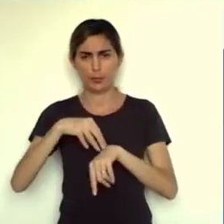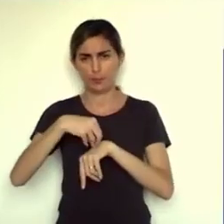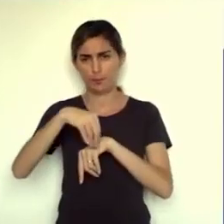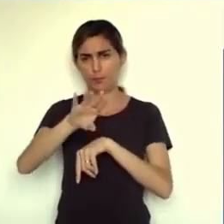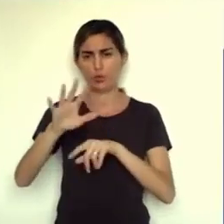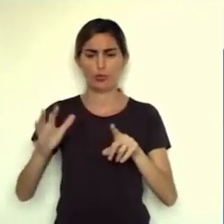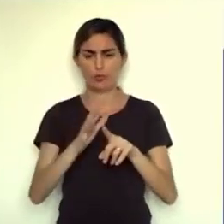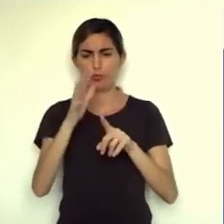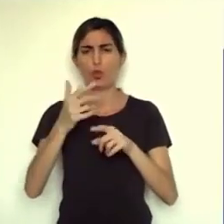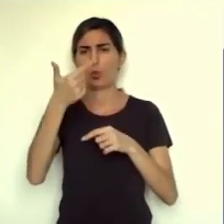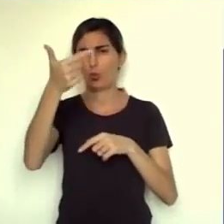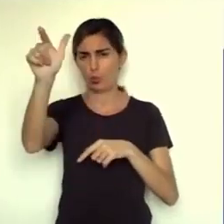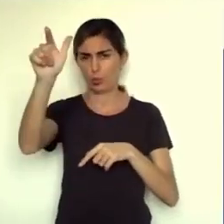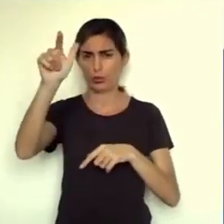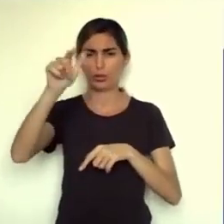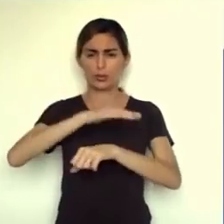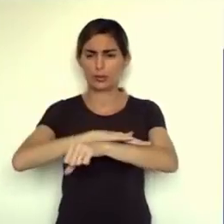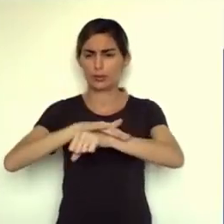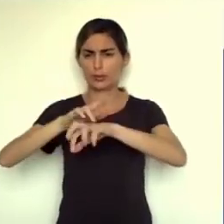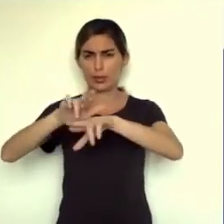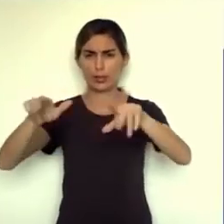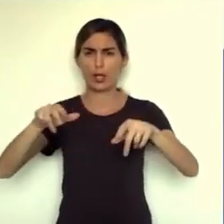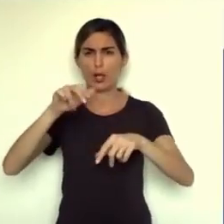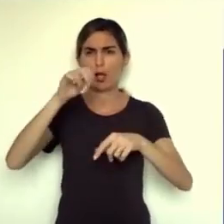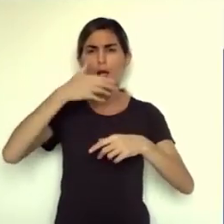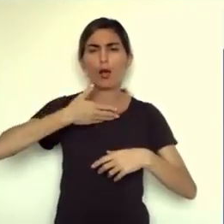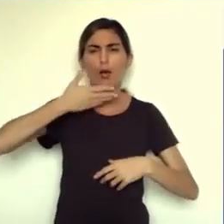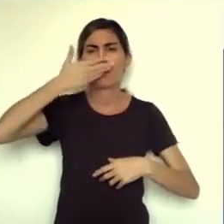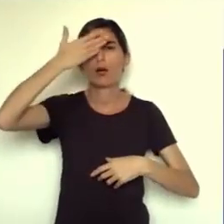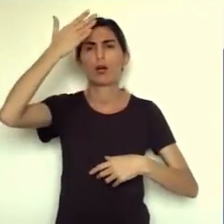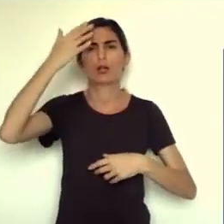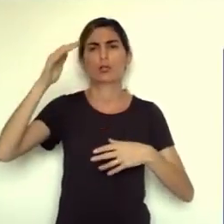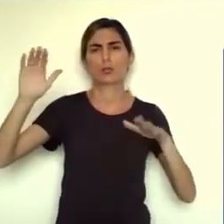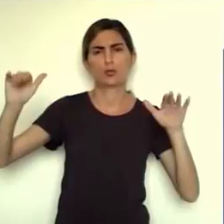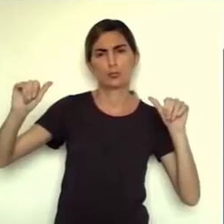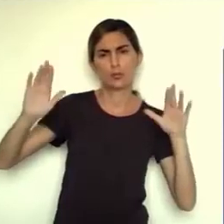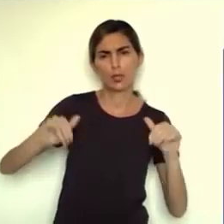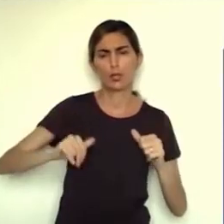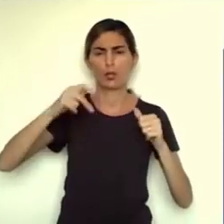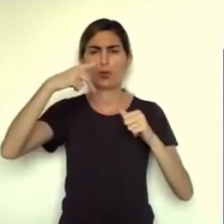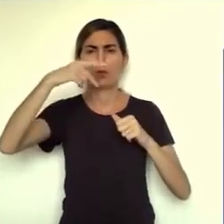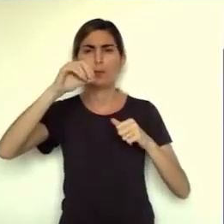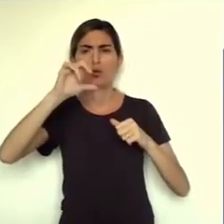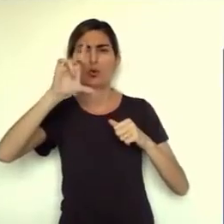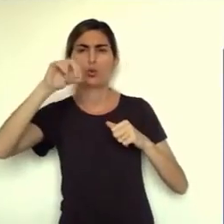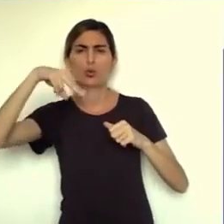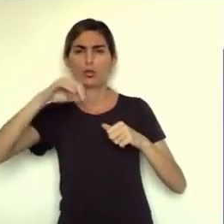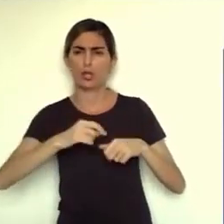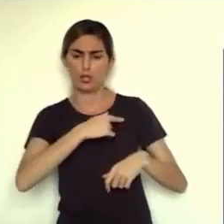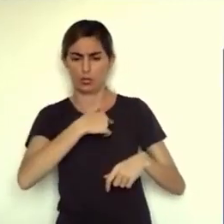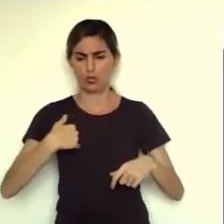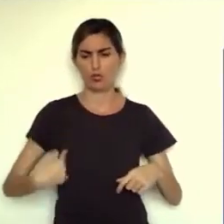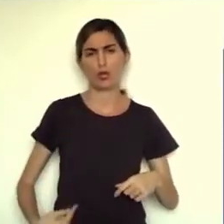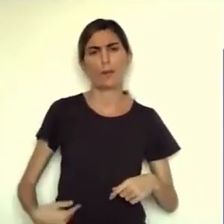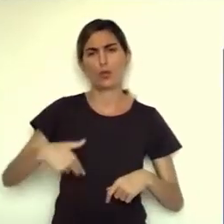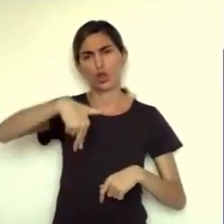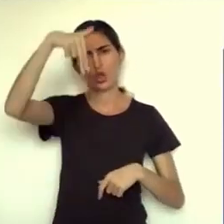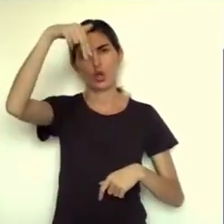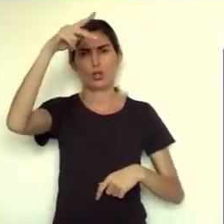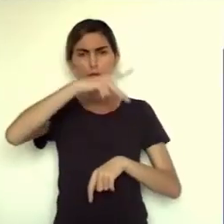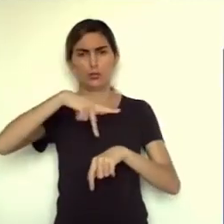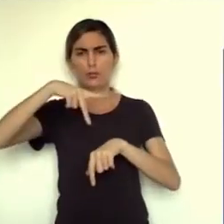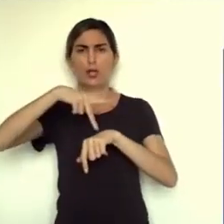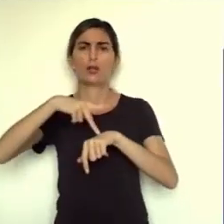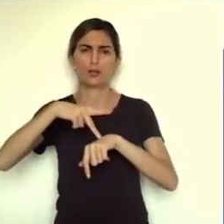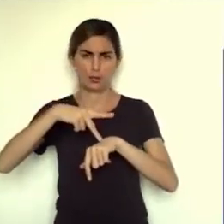ainda destacar a influência de outras etnias, árabes, espanhóis, poloneses, como já foi falado, japoneses no norte